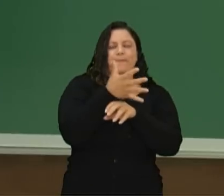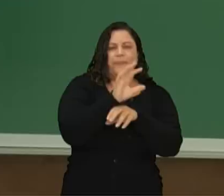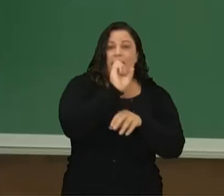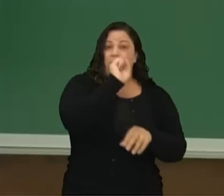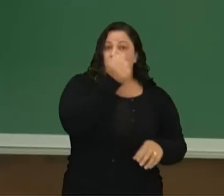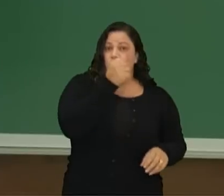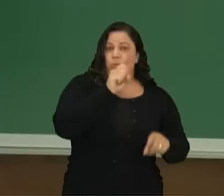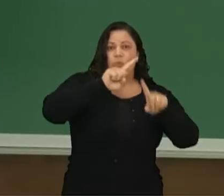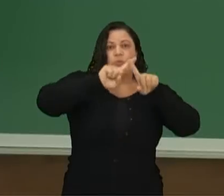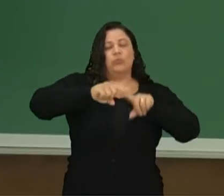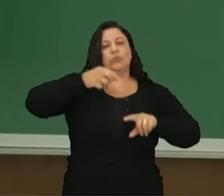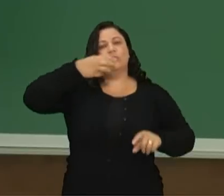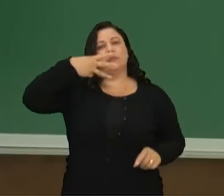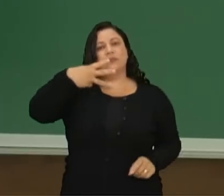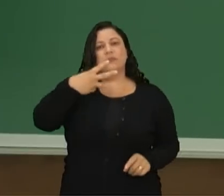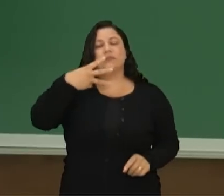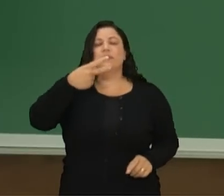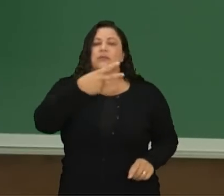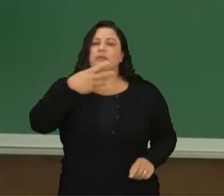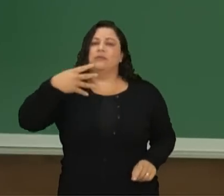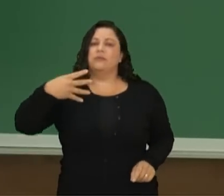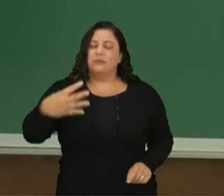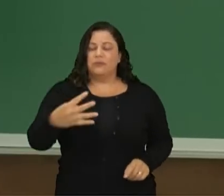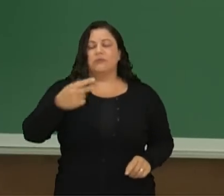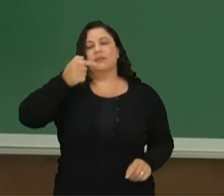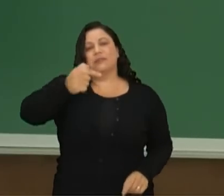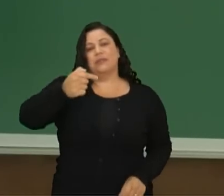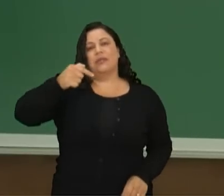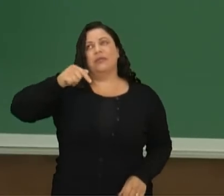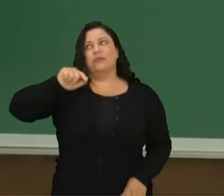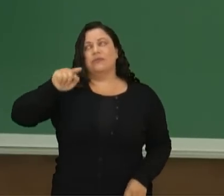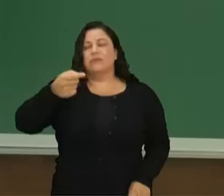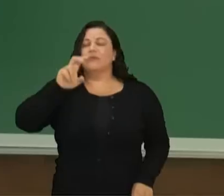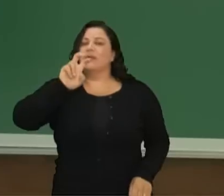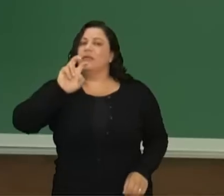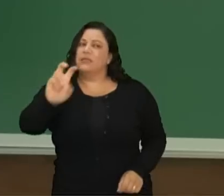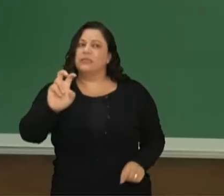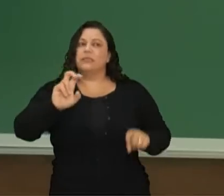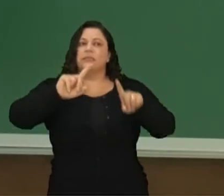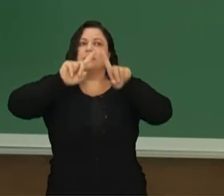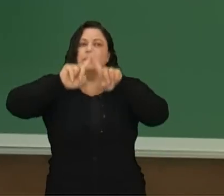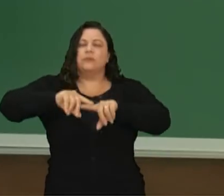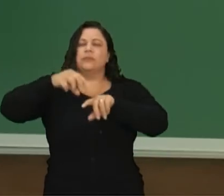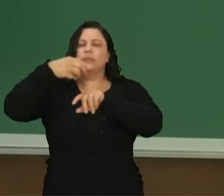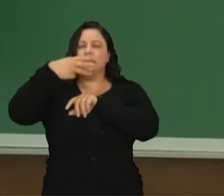8 vezes 3, 24, 7,5 vezes 3,